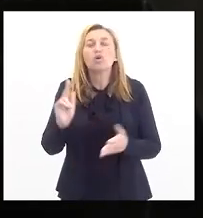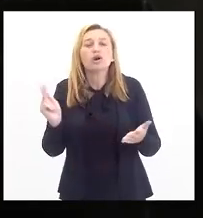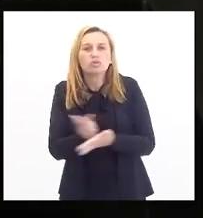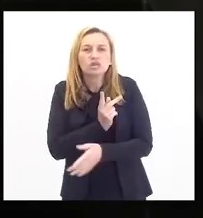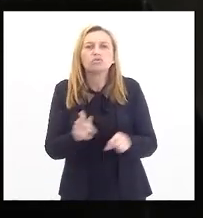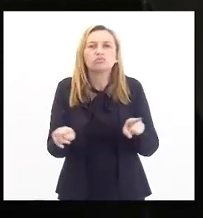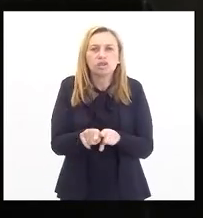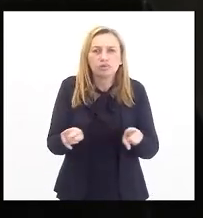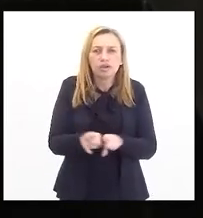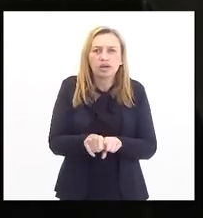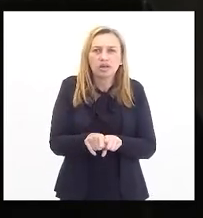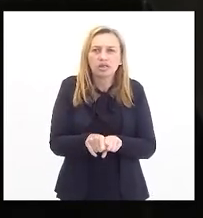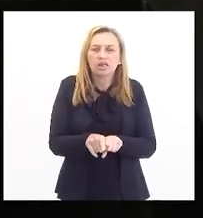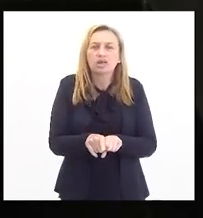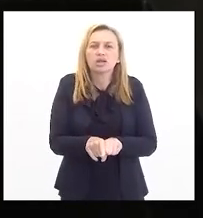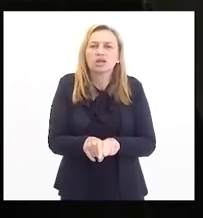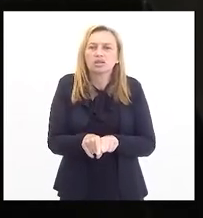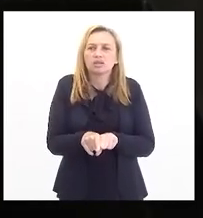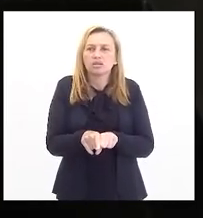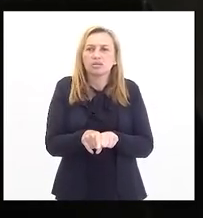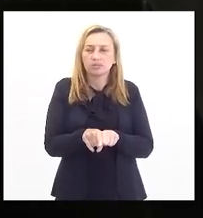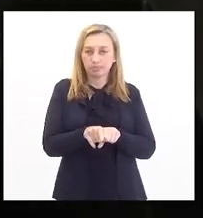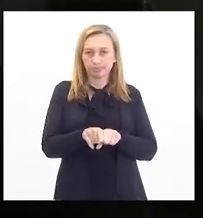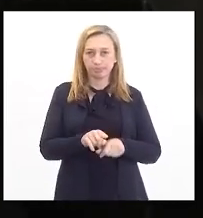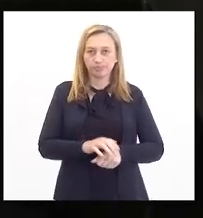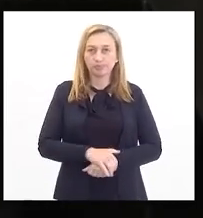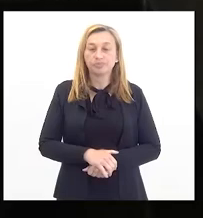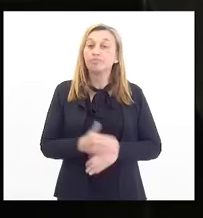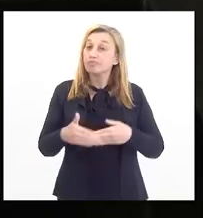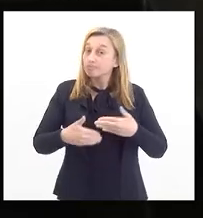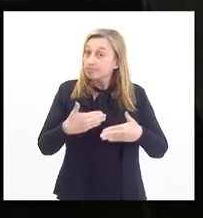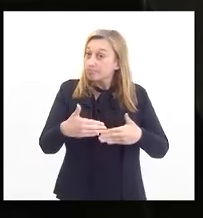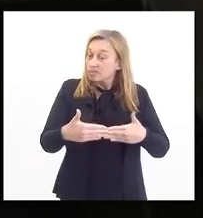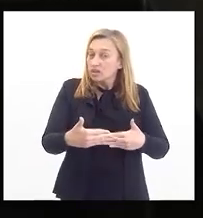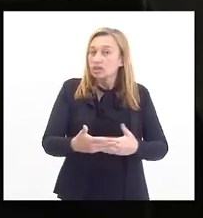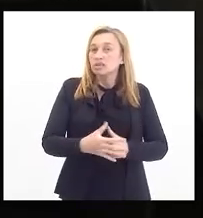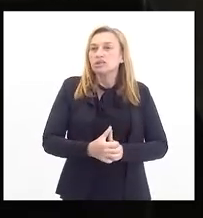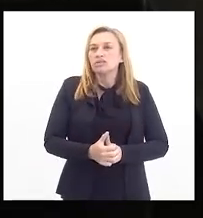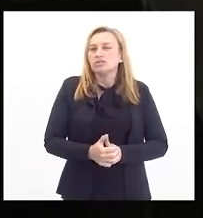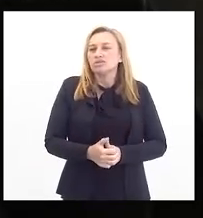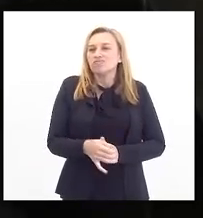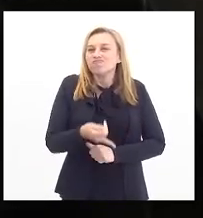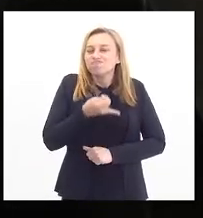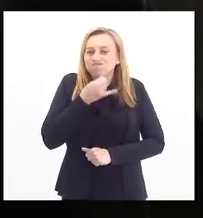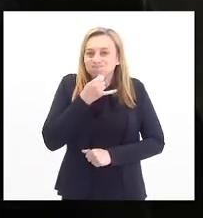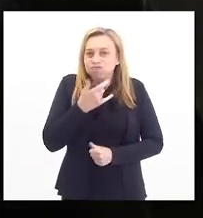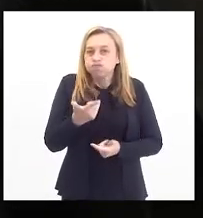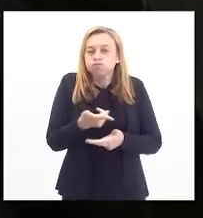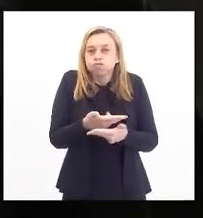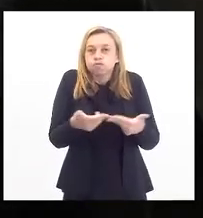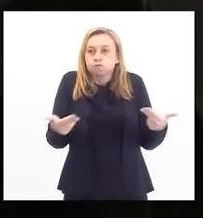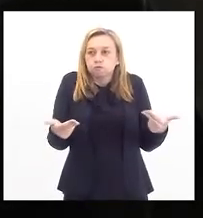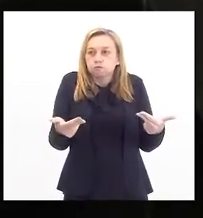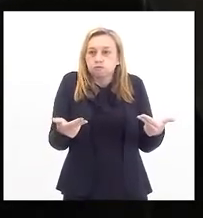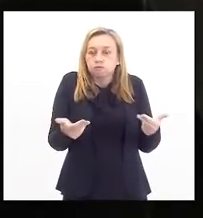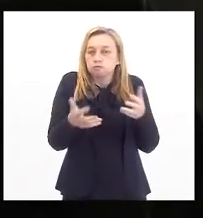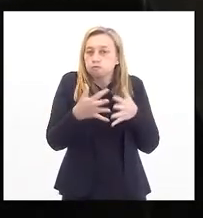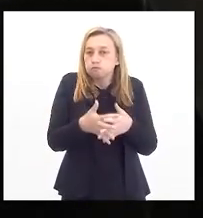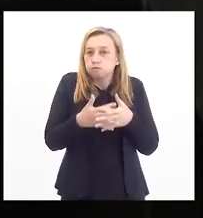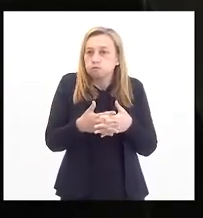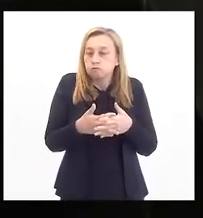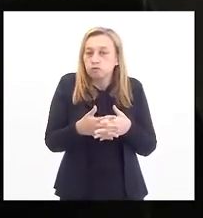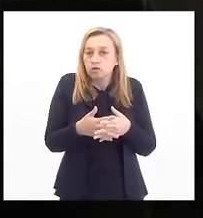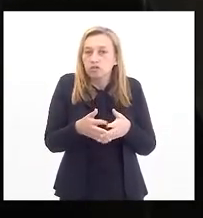também é que aquele processo foi tão traumático e teve tanta repercussão que